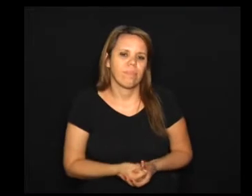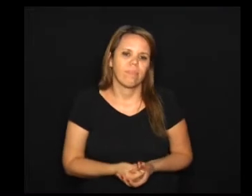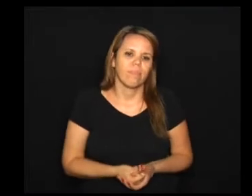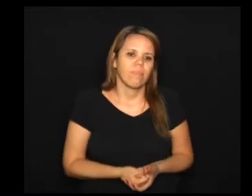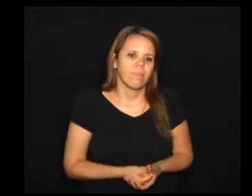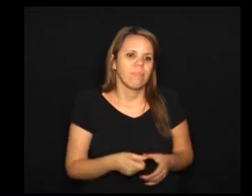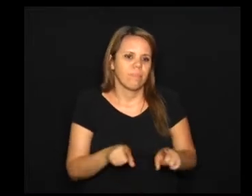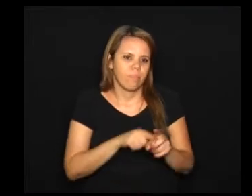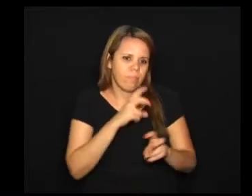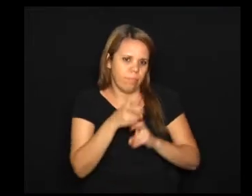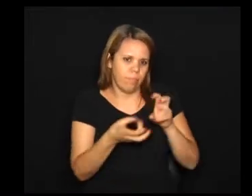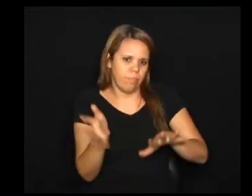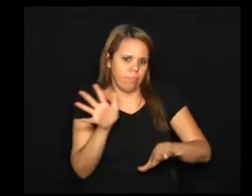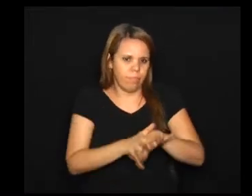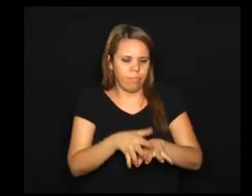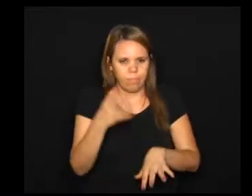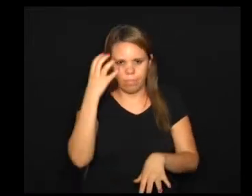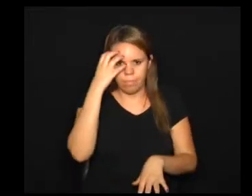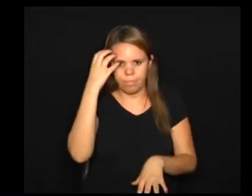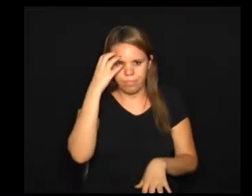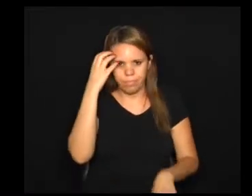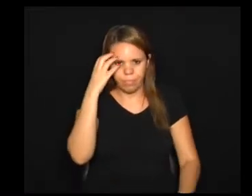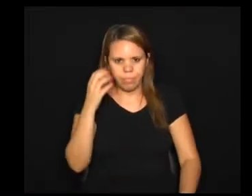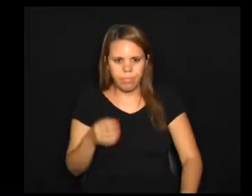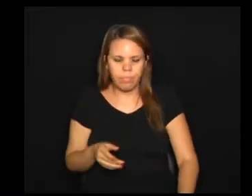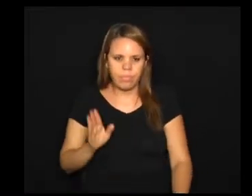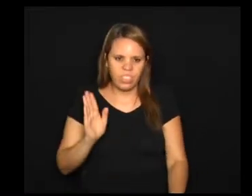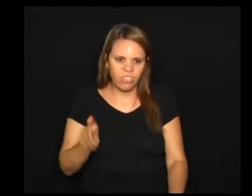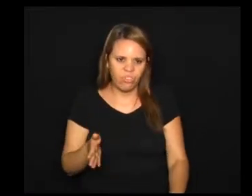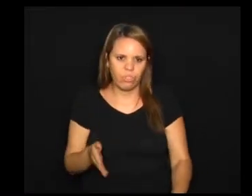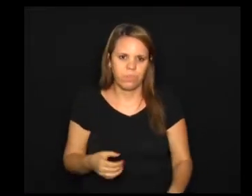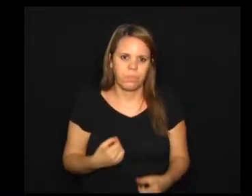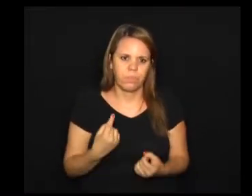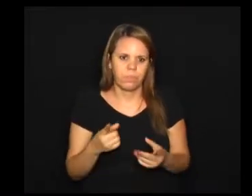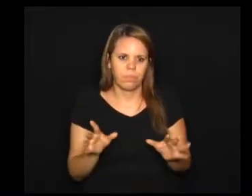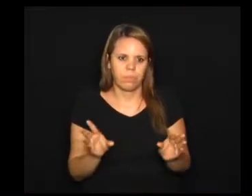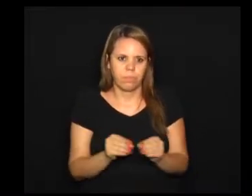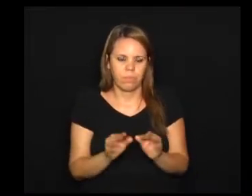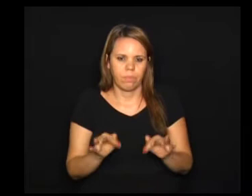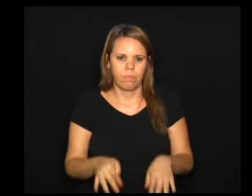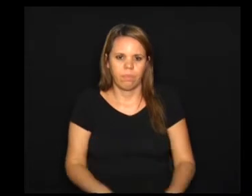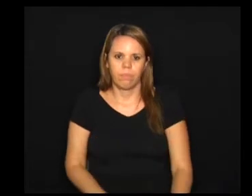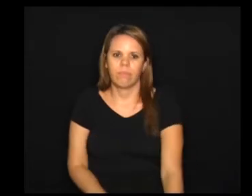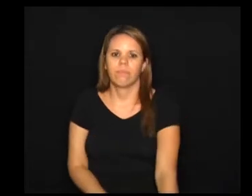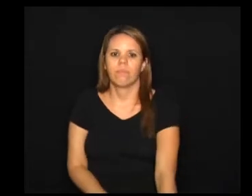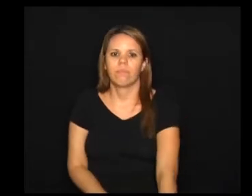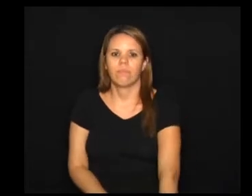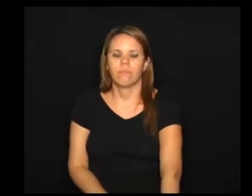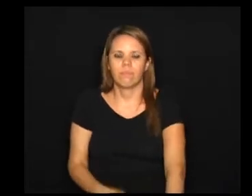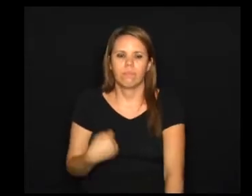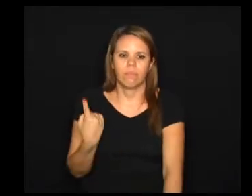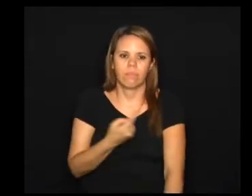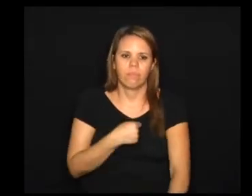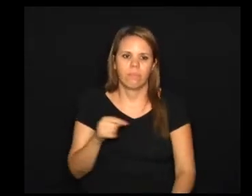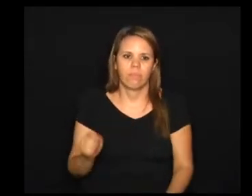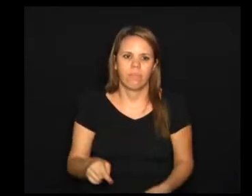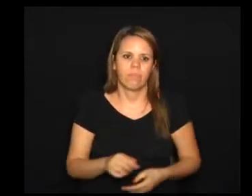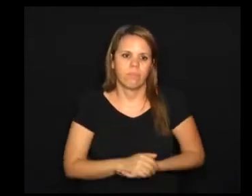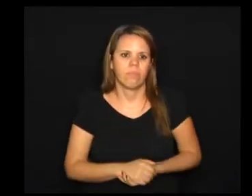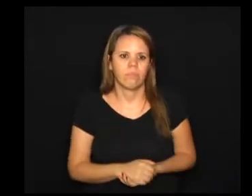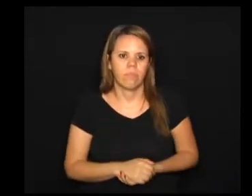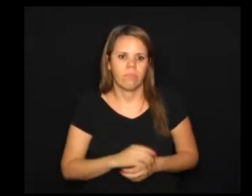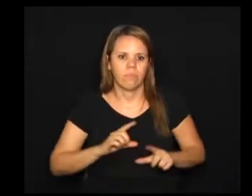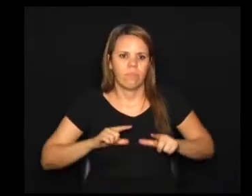Também o Parque Inclusivo do Taquaral, esse já foi um dos finalmente aí das